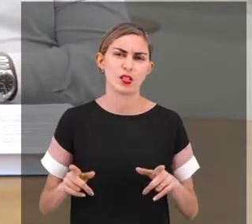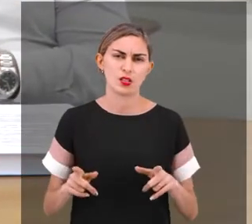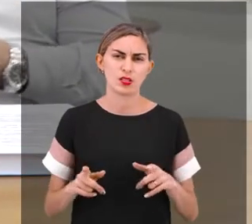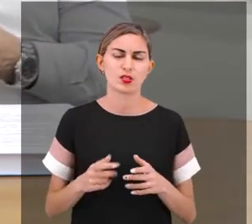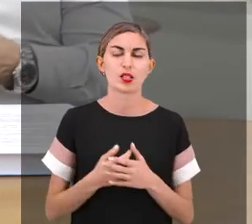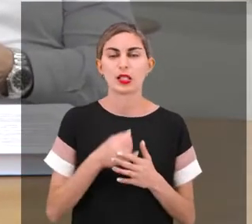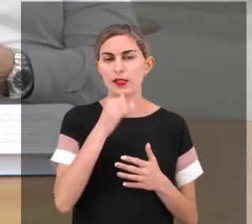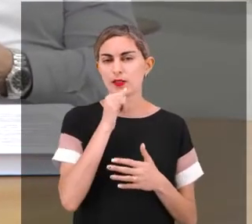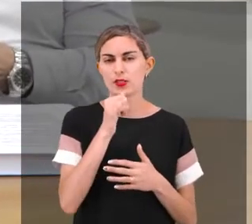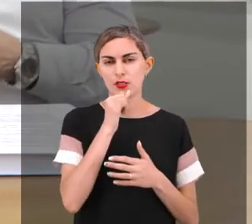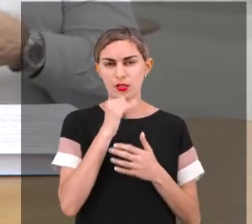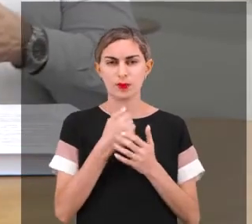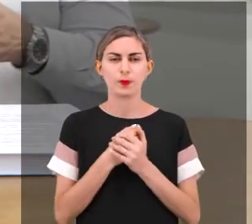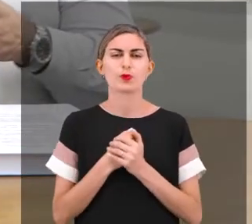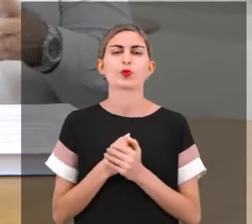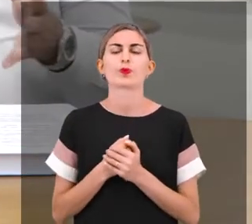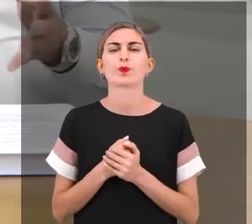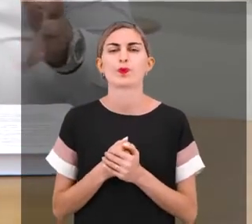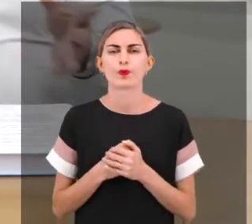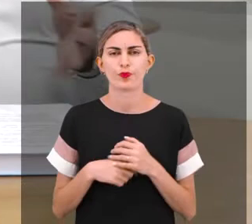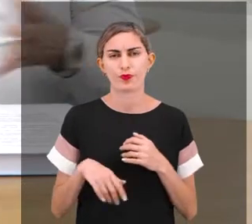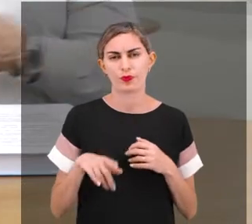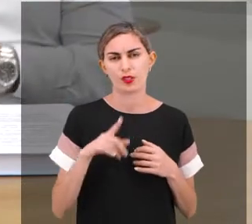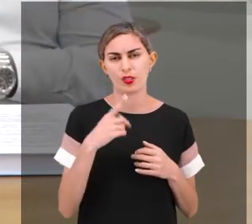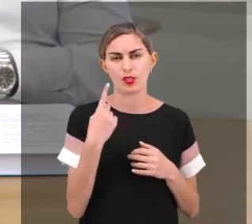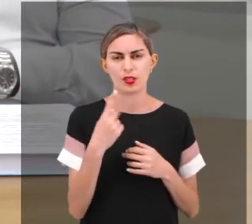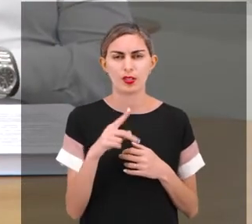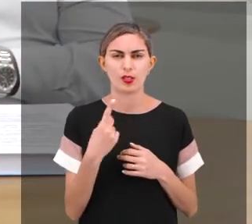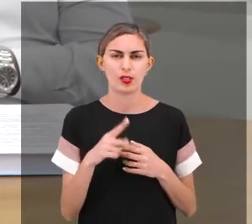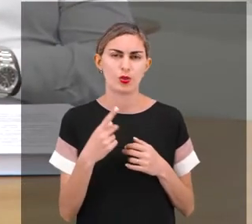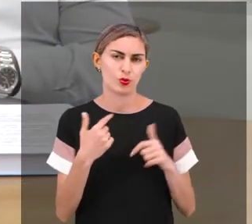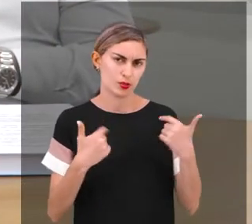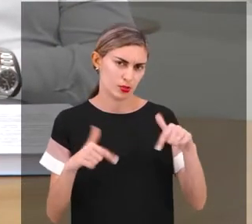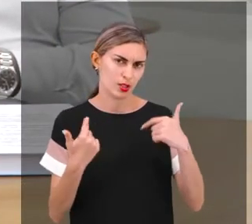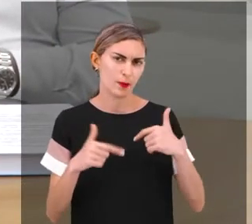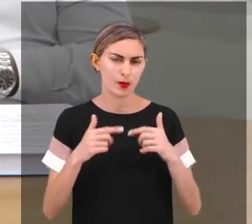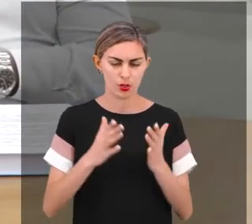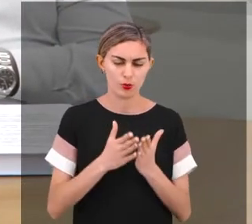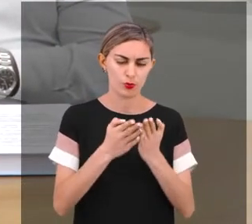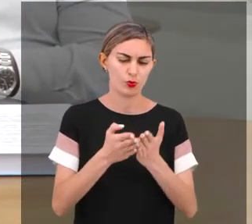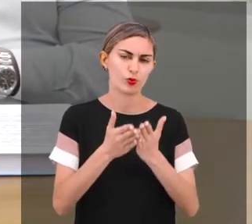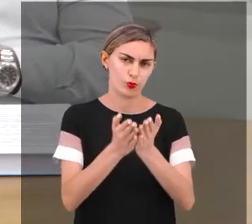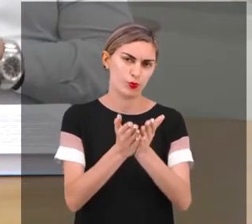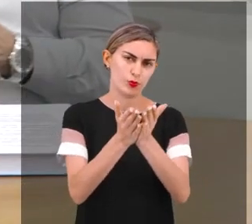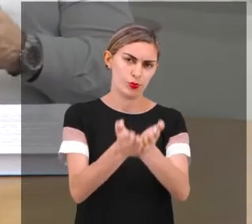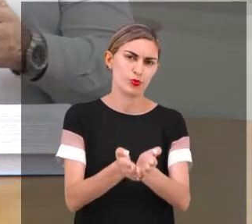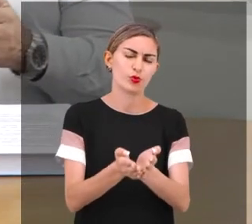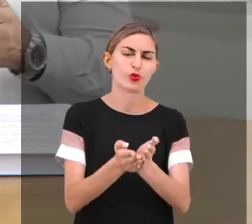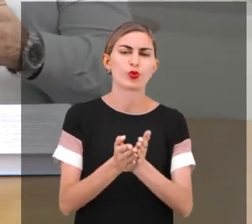diferenças, né, Rejane? Por exemplo, no caso do trabalho portuário,